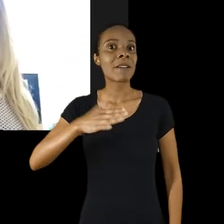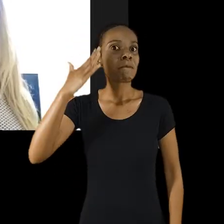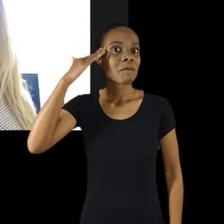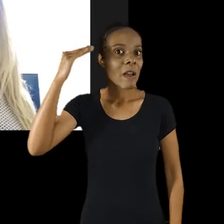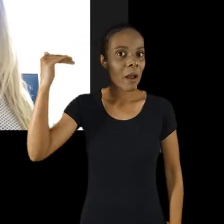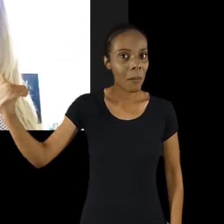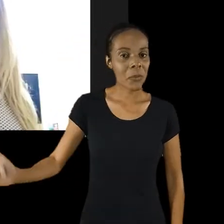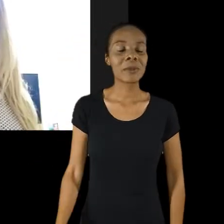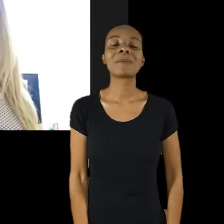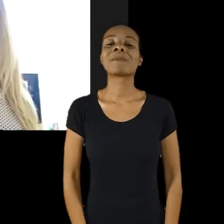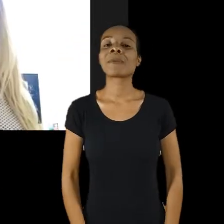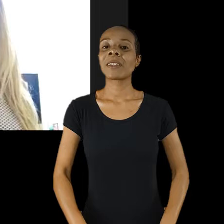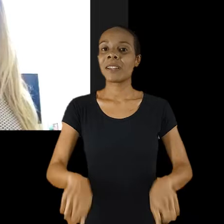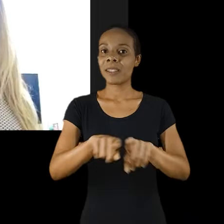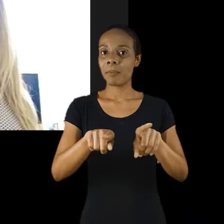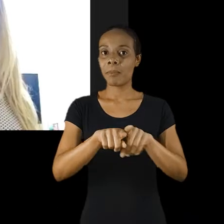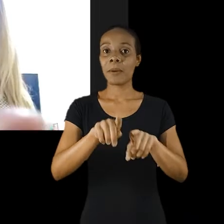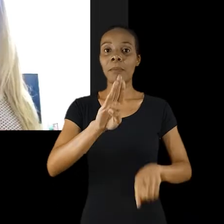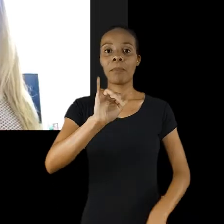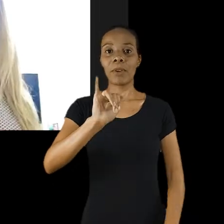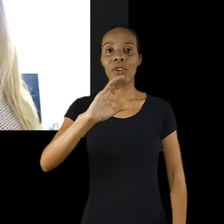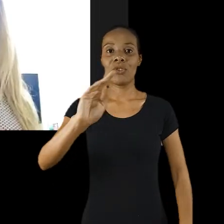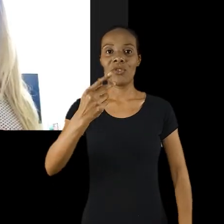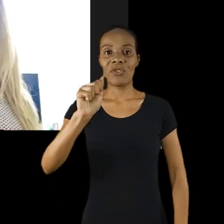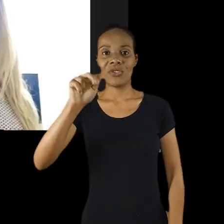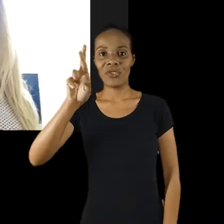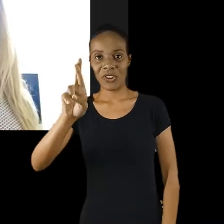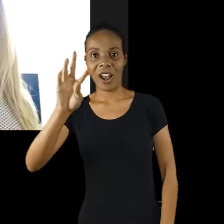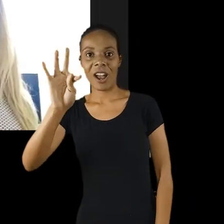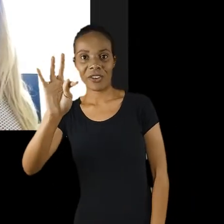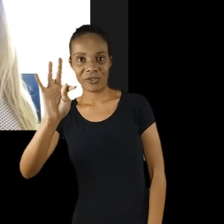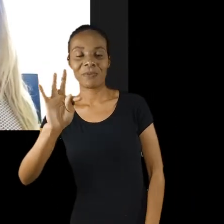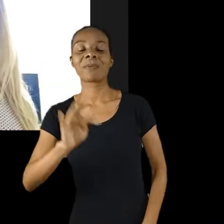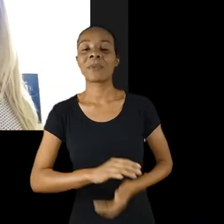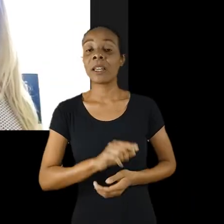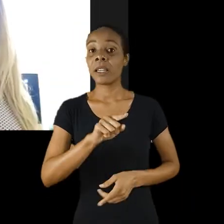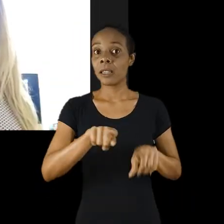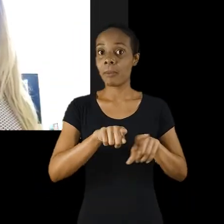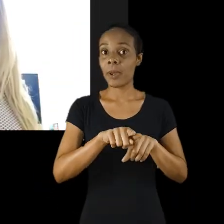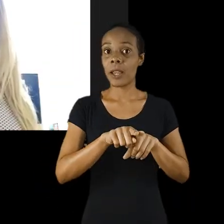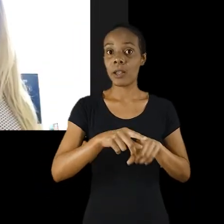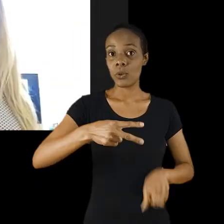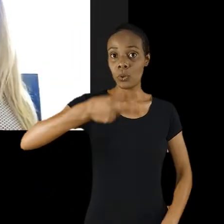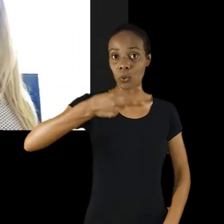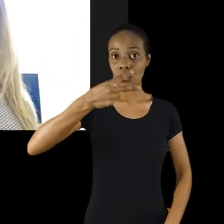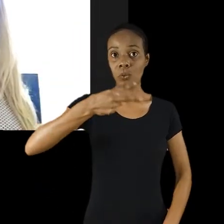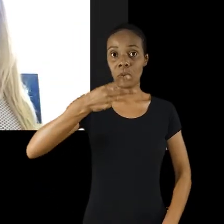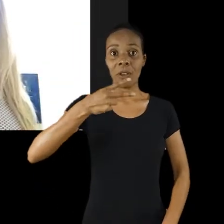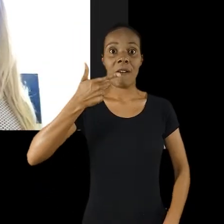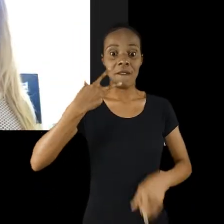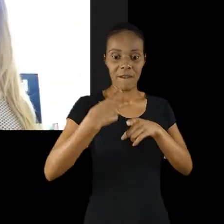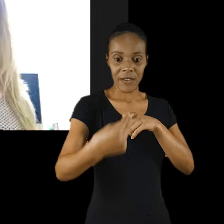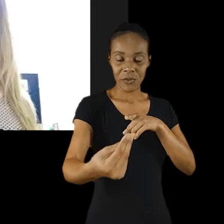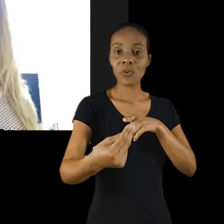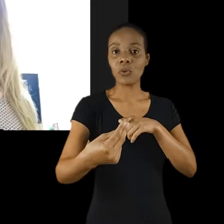também conhecida como Bichart, atriz, cantora e poeta. É bicampeã do Slam Estadual da Paraíba, indicada ao